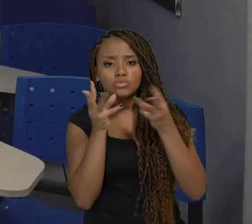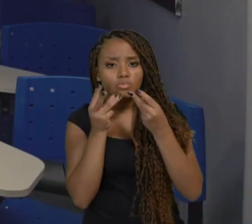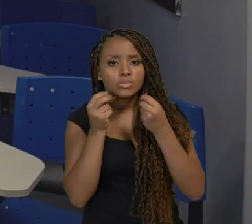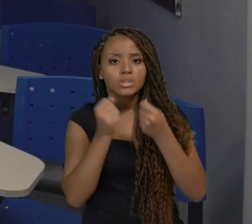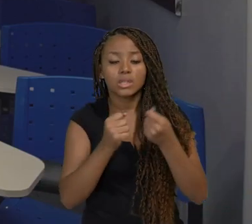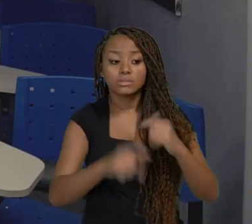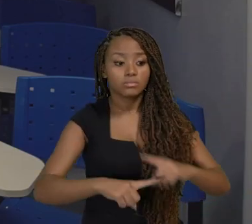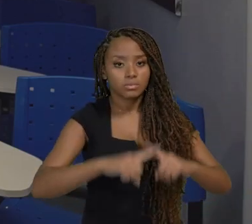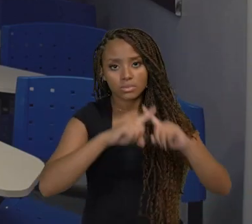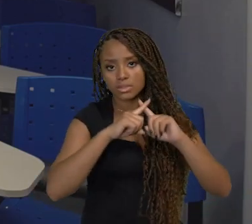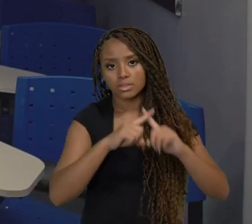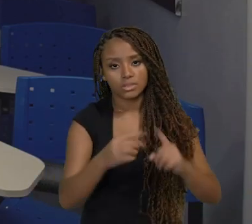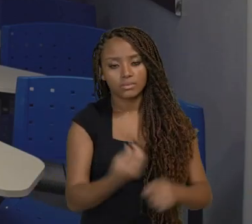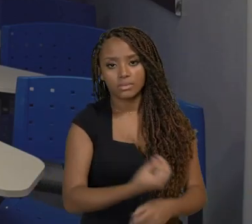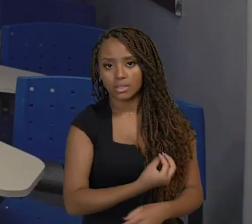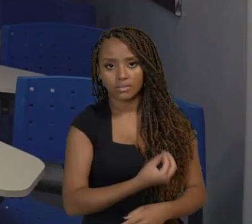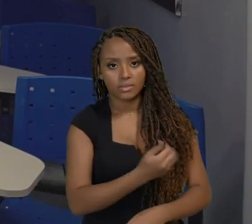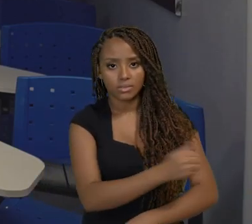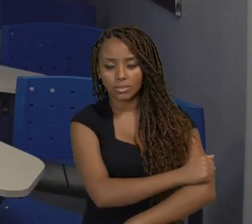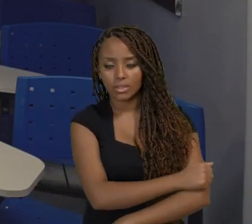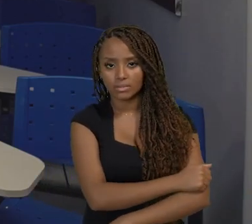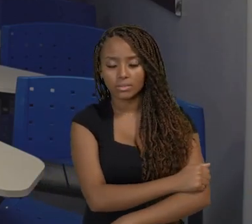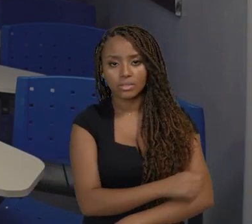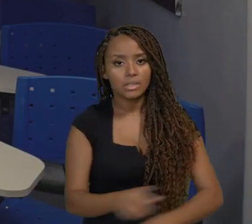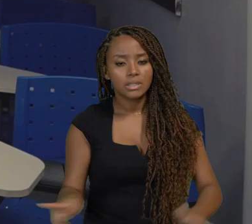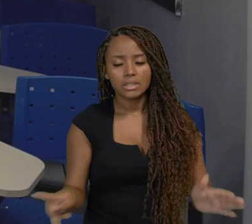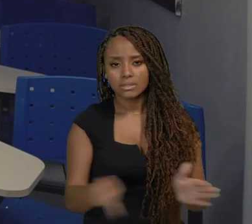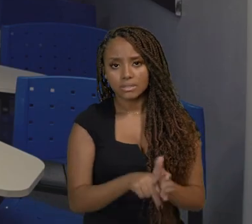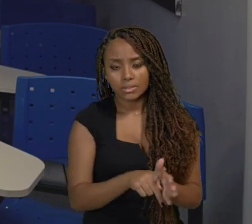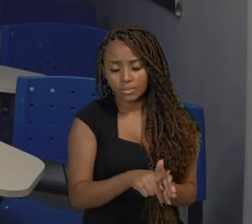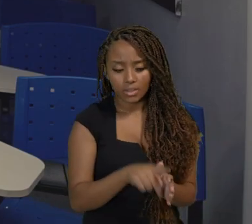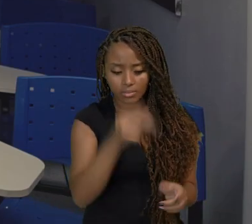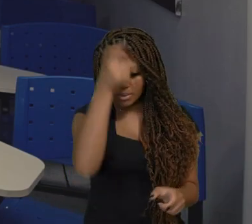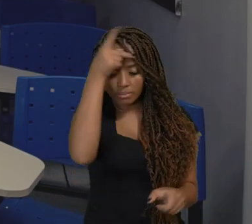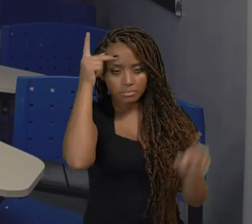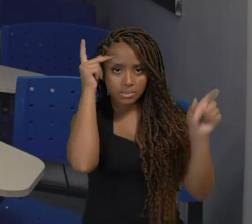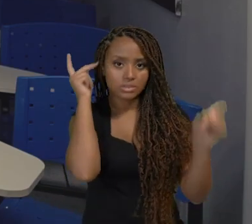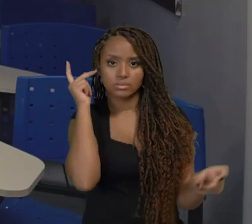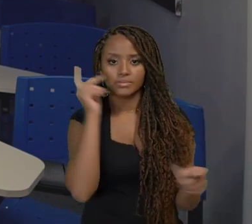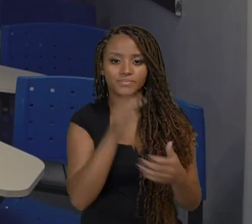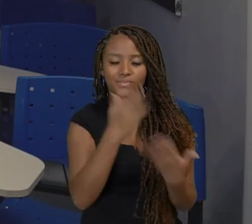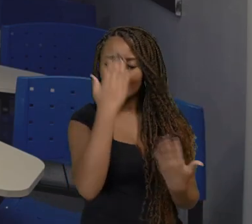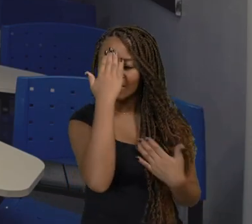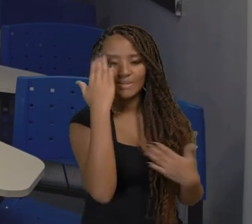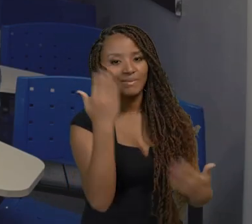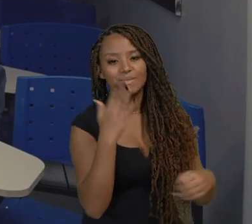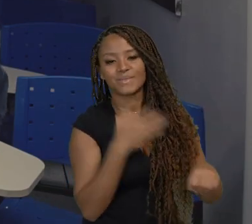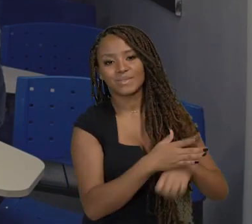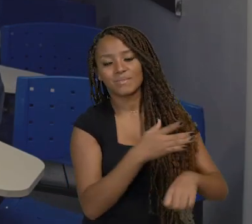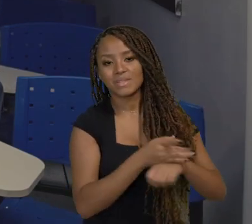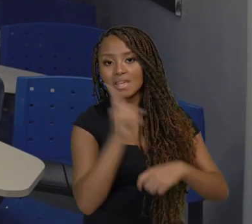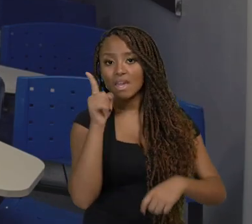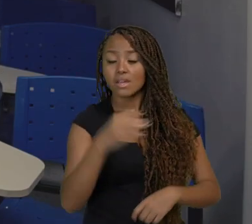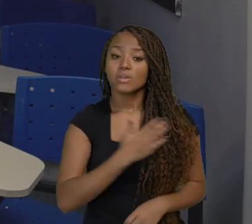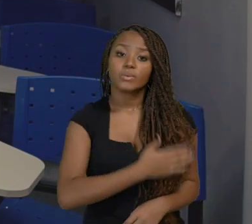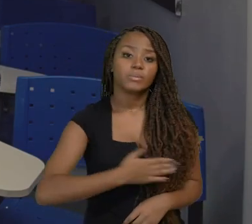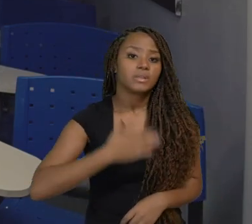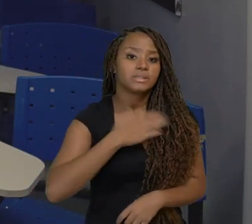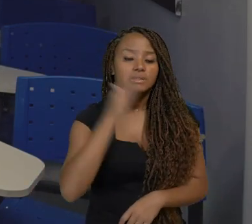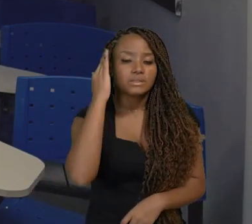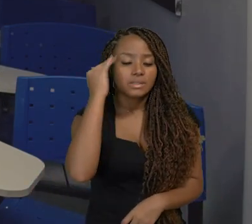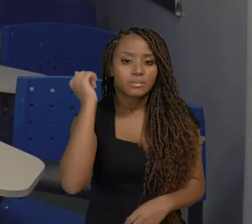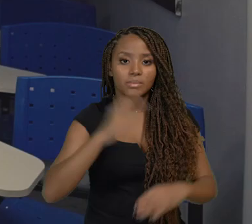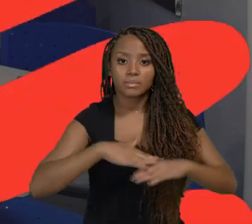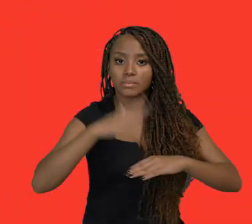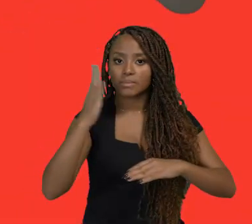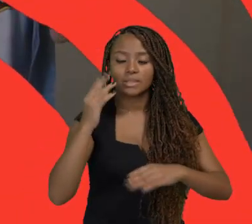na vida do aluno e do cidadão, né? Certinho, gente. Muito obrigado, Matheus, pela sua participação. Foi um prazer saber um pouquinho mais sobre esse projeto